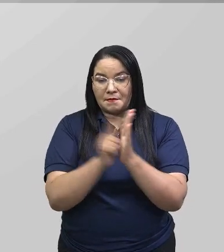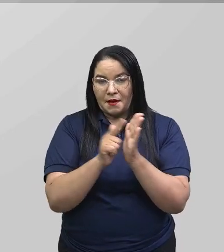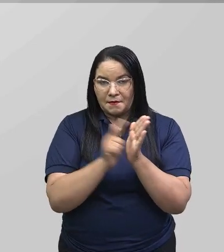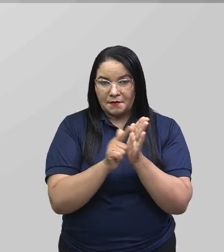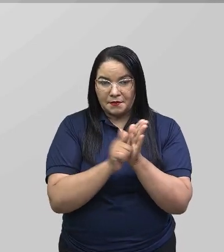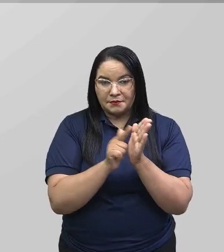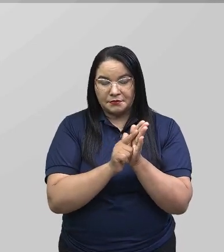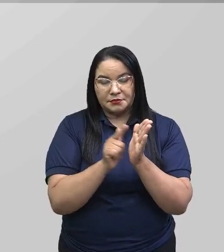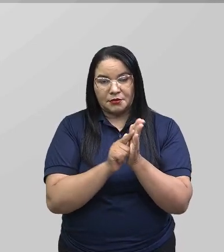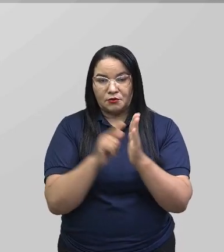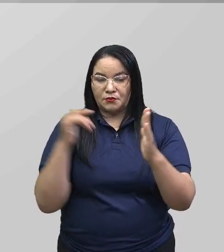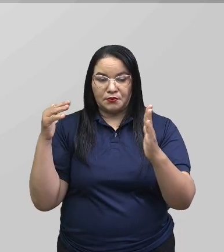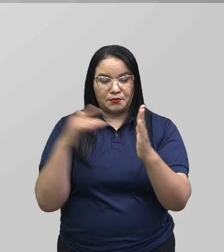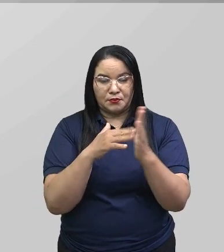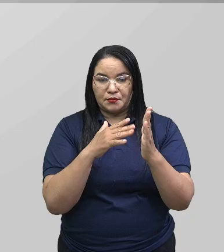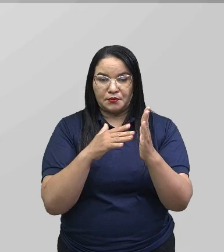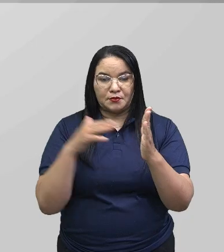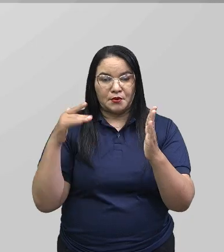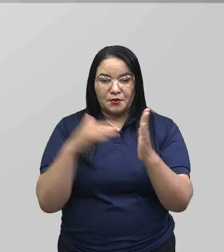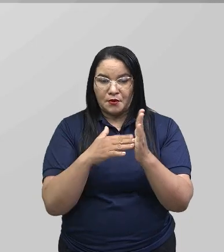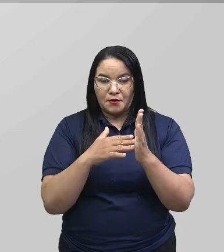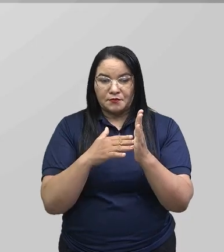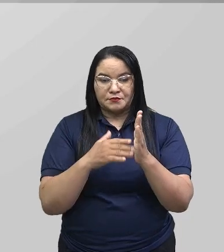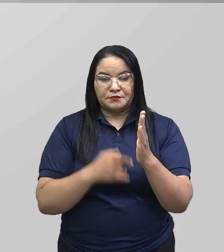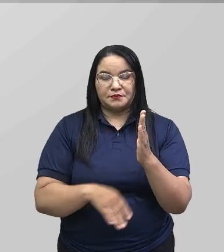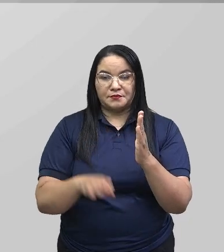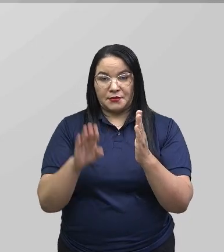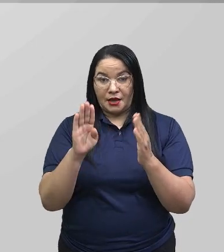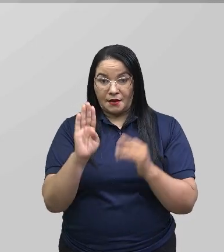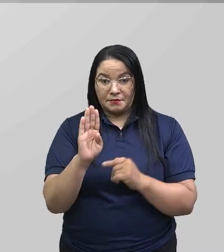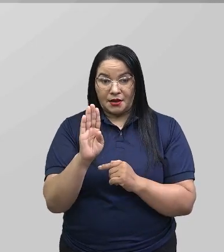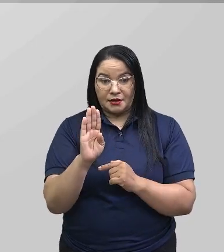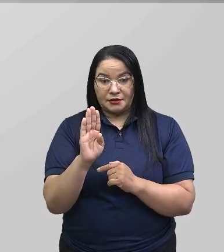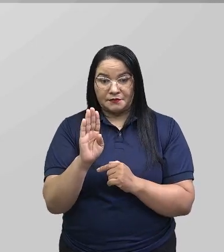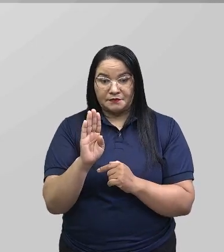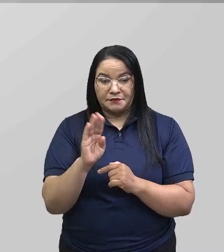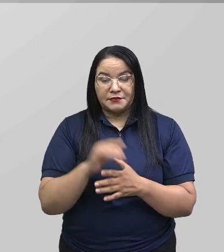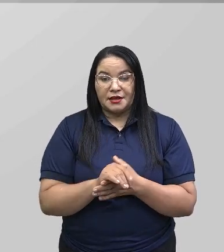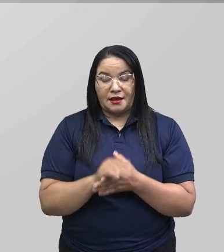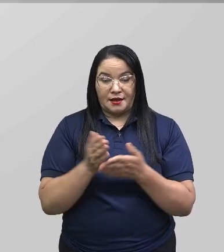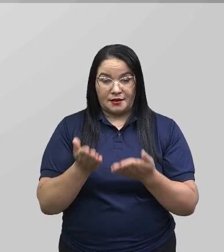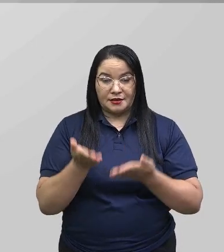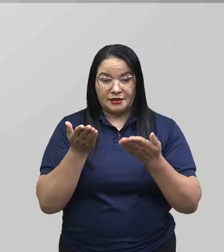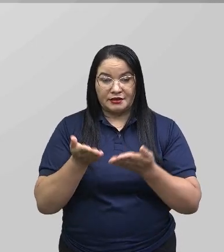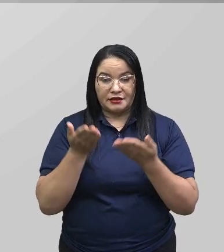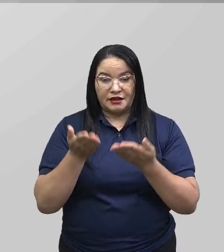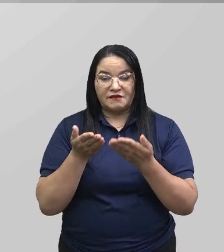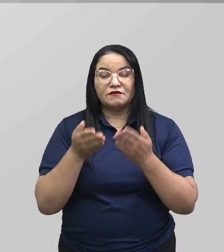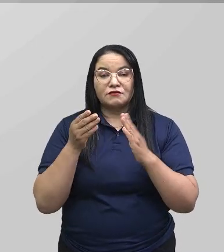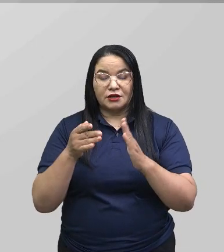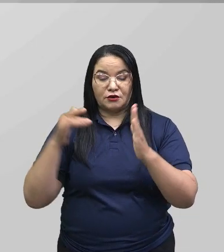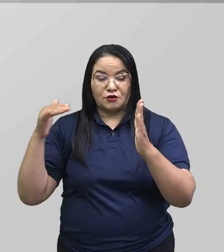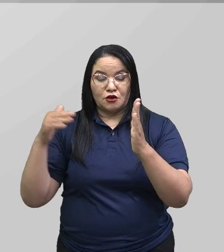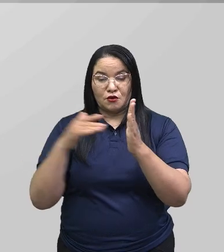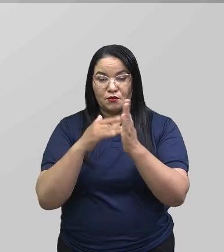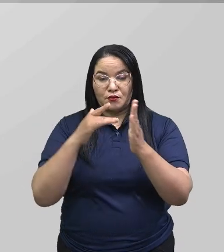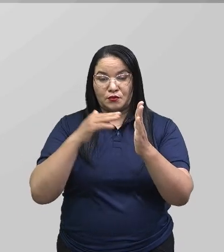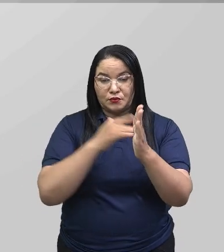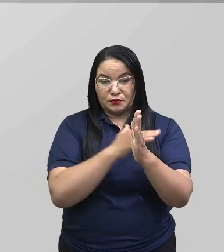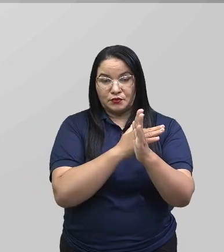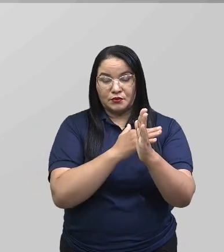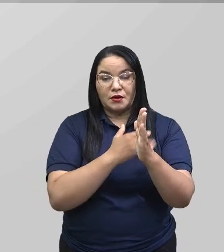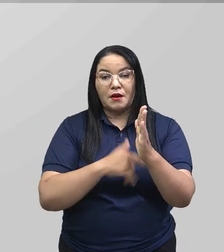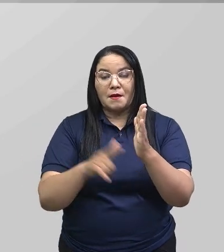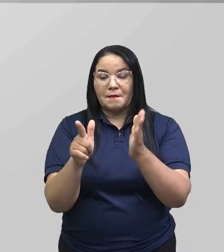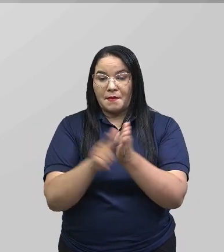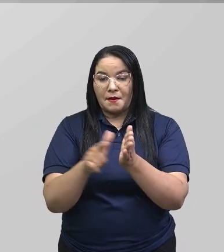papel, ela já não penetra mais. A beta, ela já é mais levinha, então ela já tem um pouquinho mais de poder de penetração. Ela vai passar